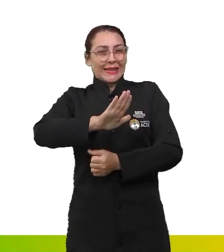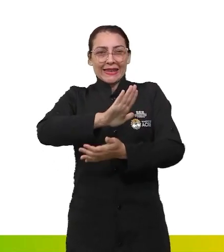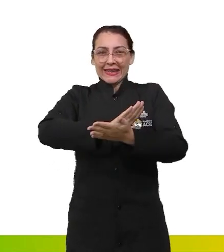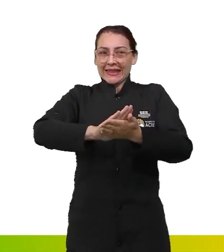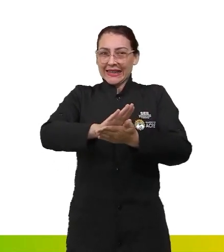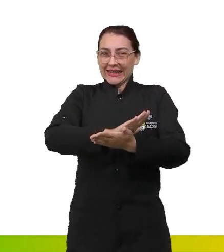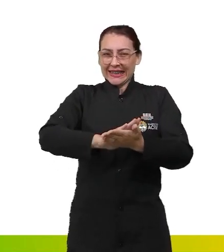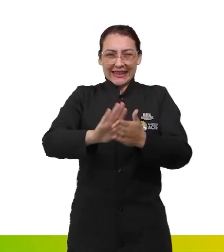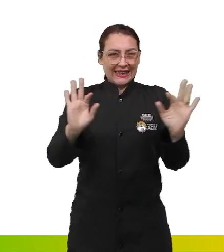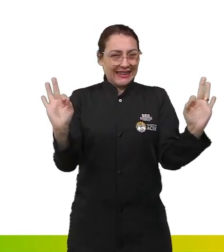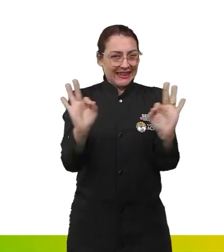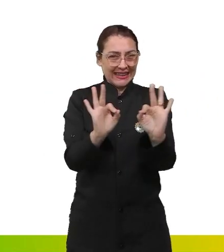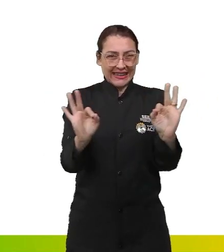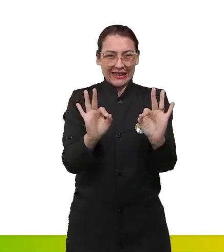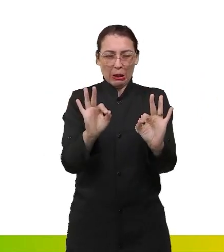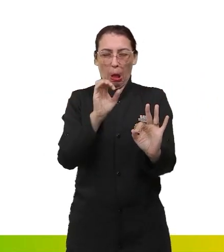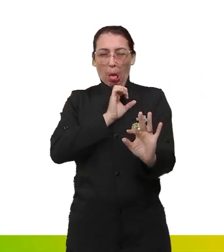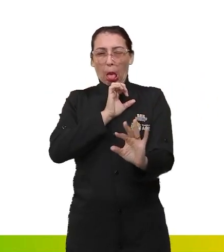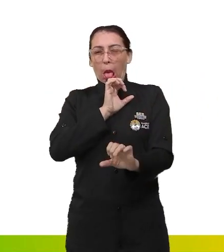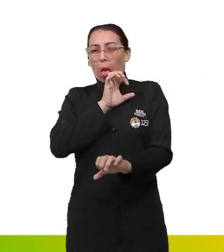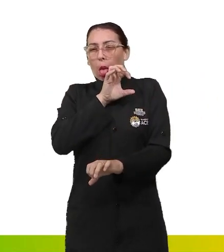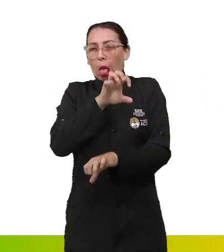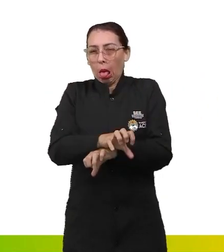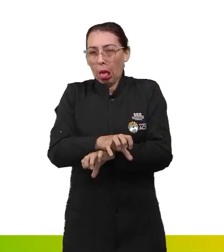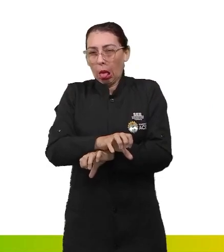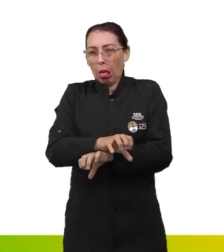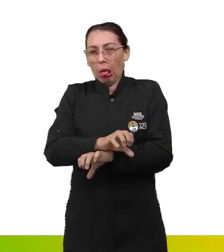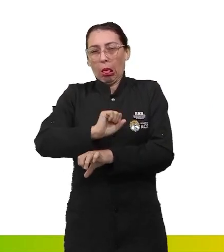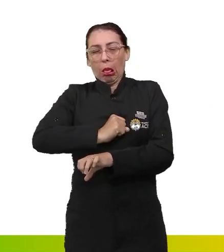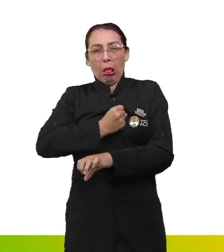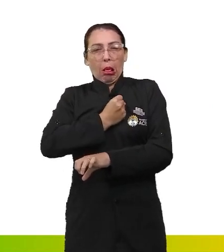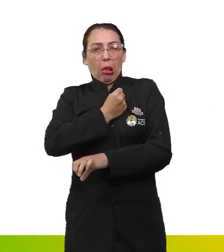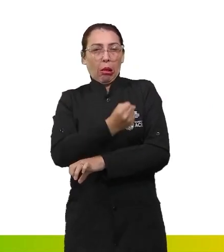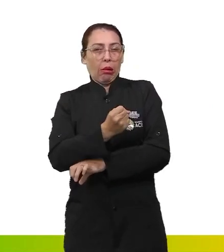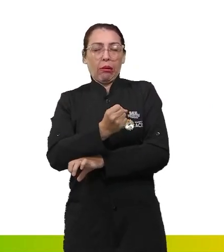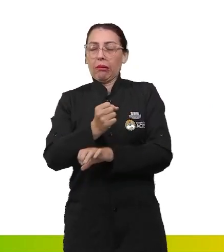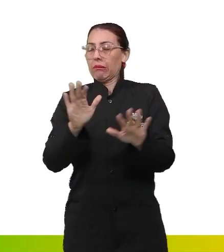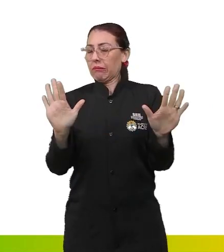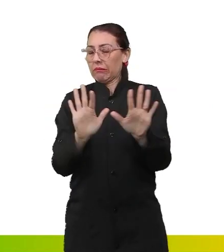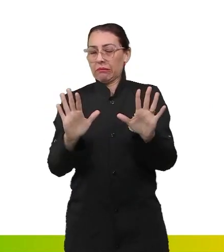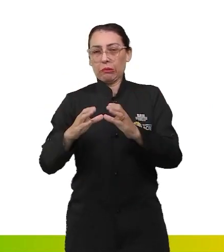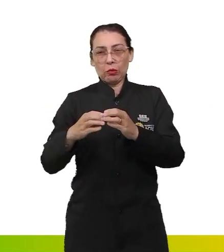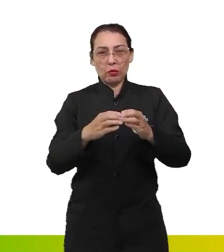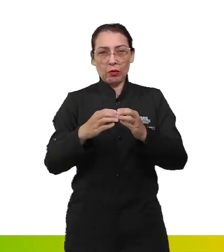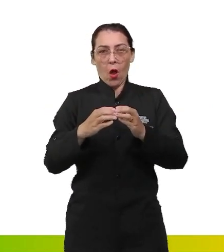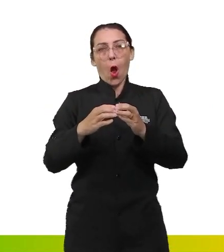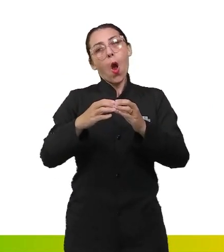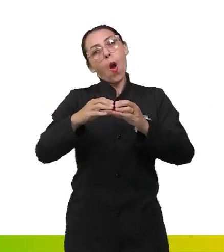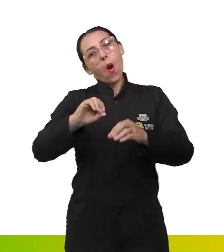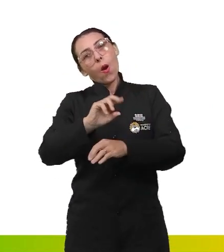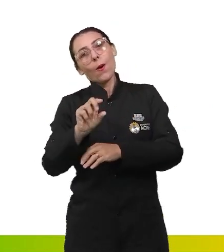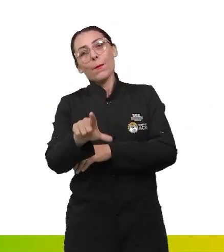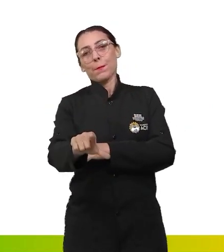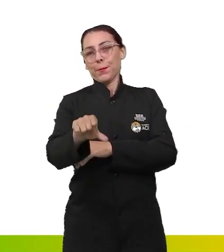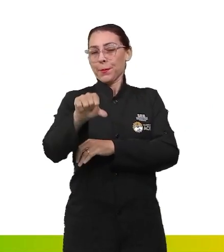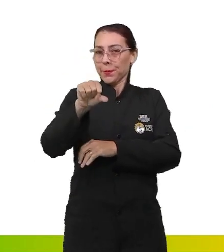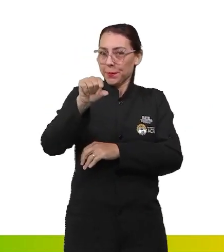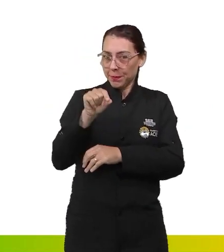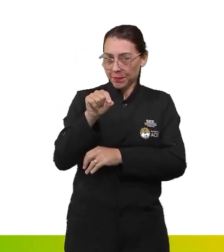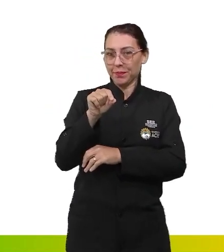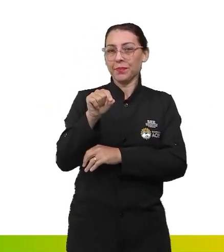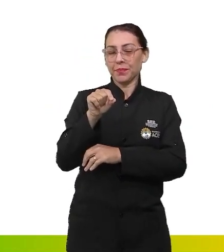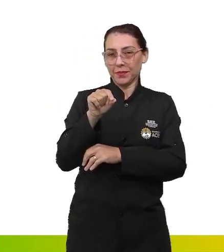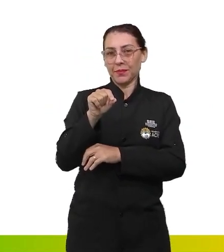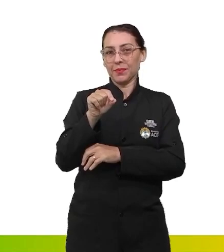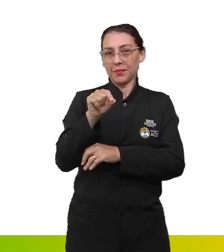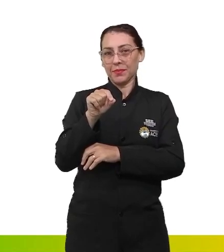não me gostar nada, ou detestar, odiar, detesto, odio el tacacá. Ah, ¿usted le